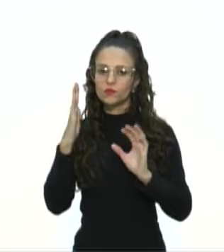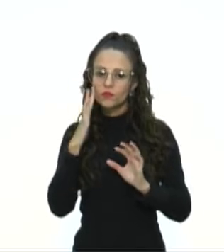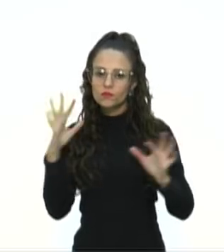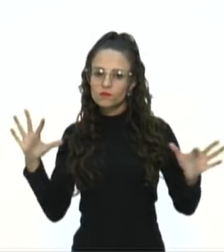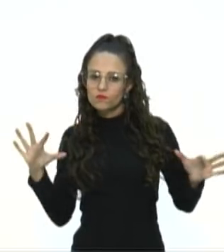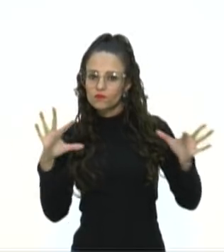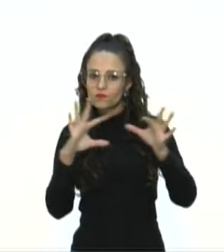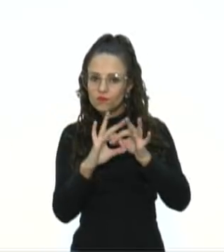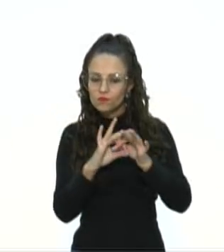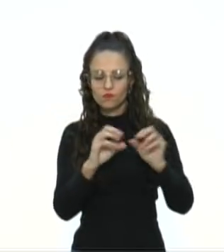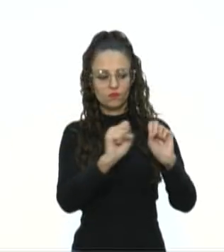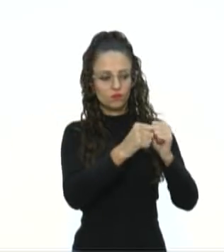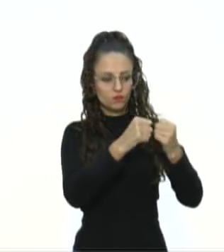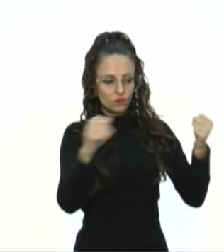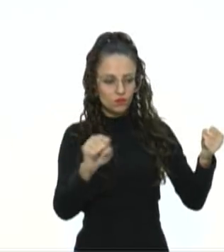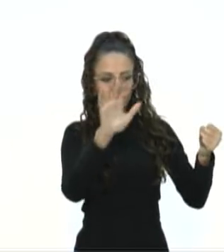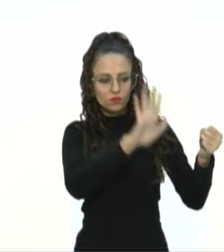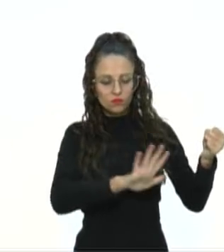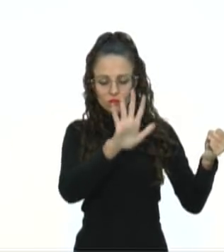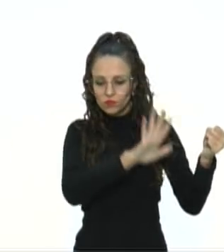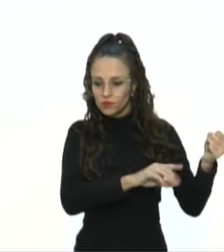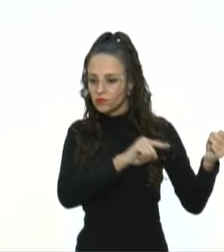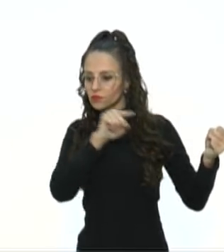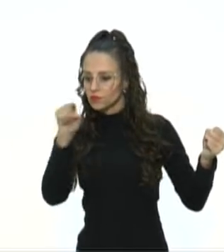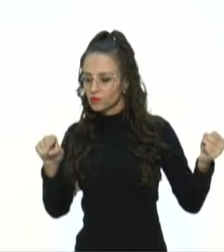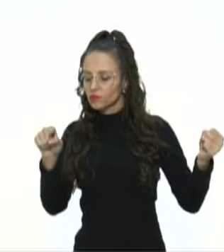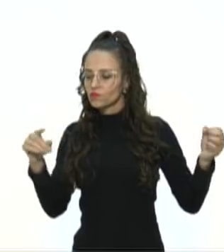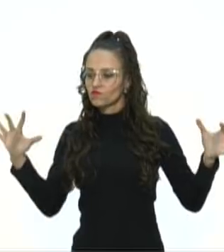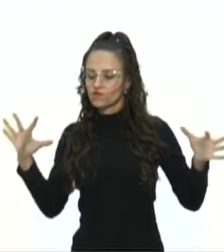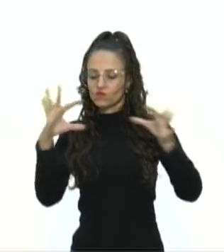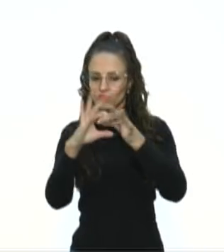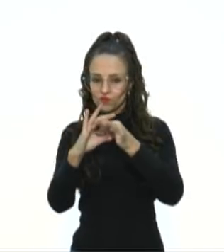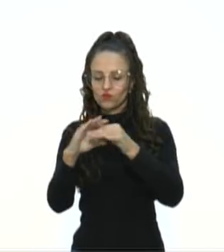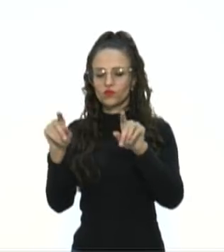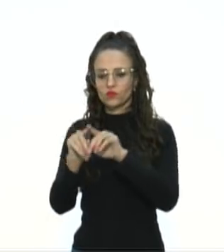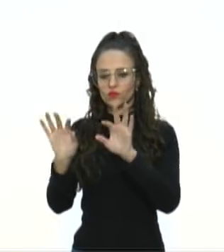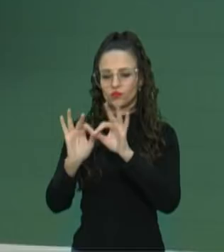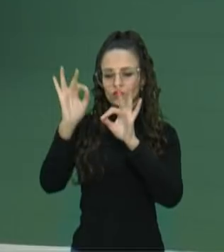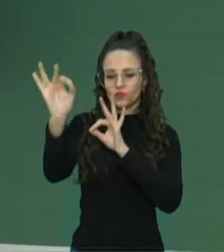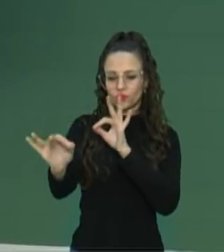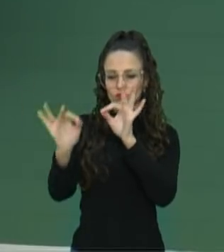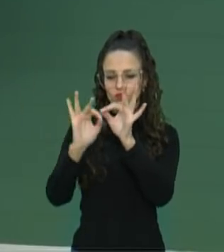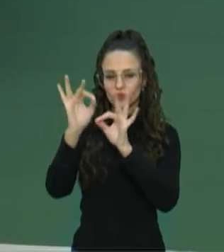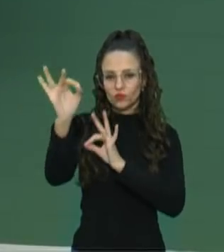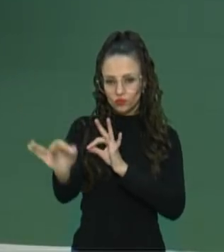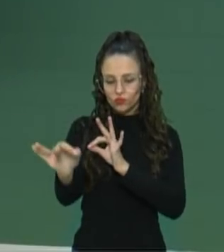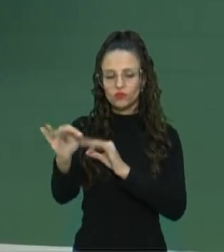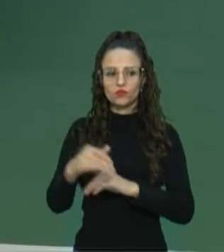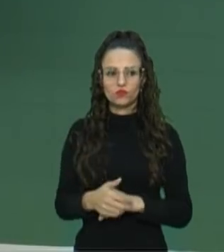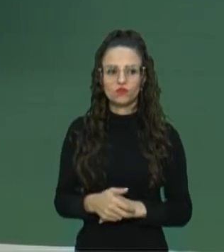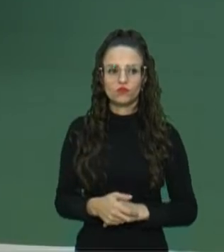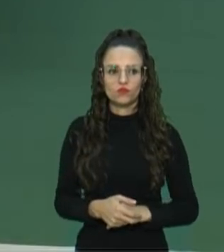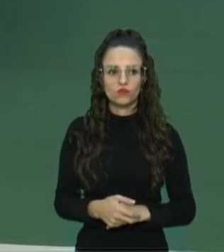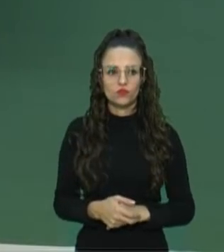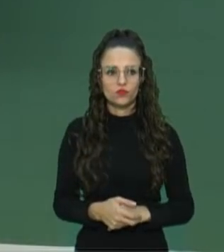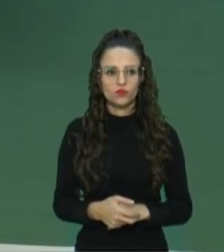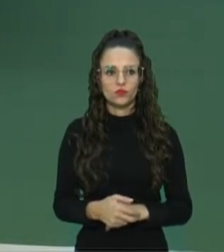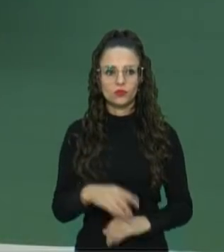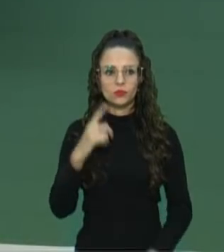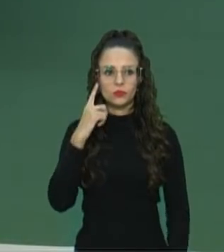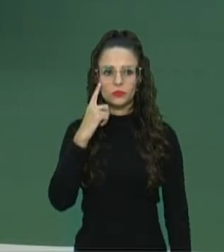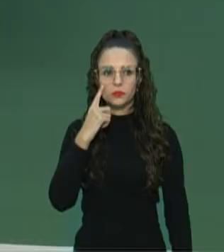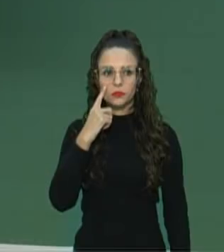o norte magnético, traçar a rota e medir a distância conforme a escala informada no mapa. Foi o que eu já falei a vocês, né? Então aqui